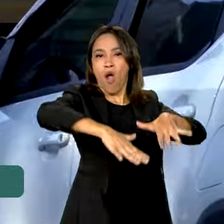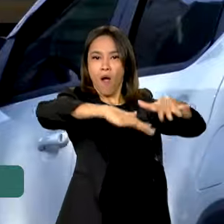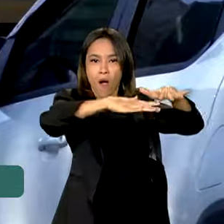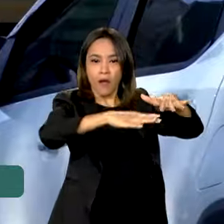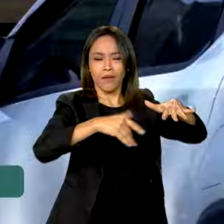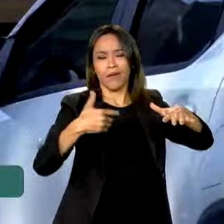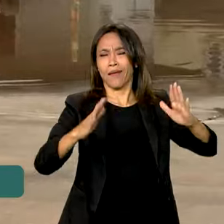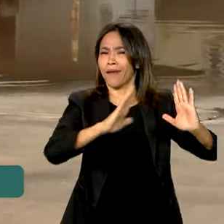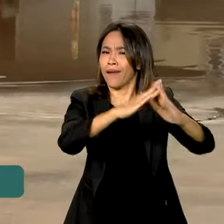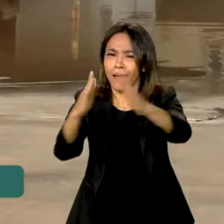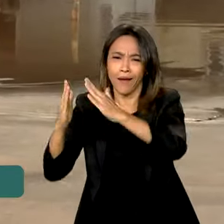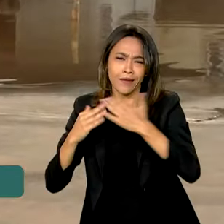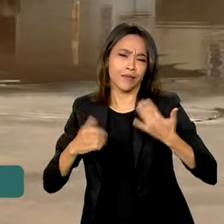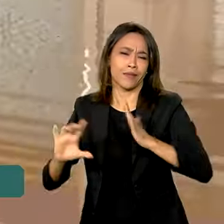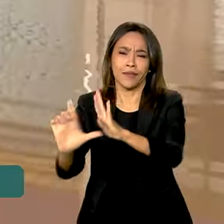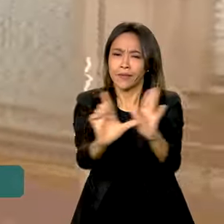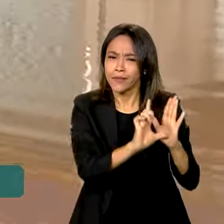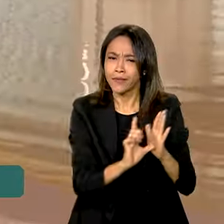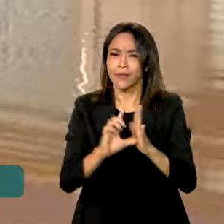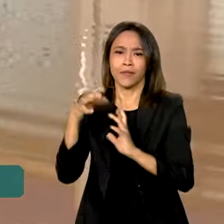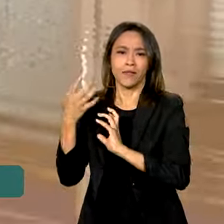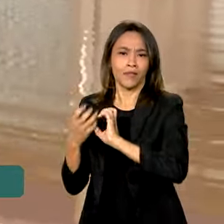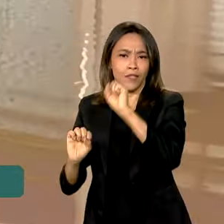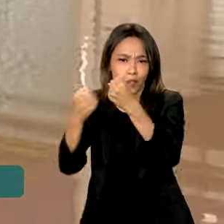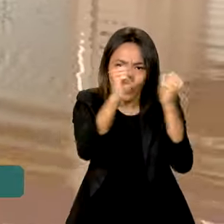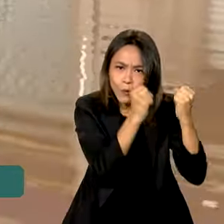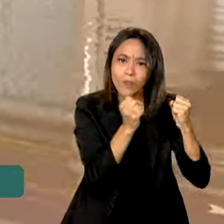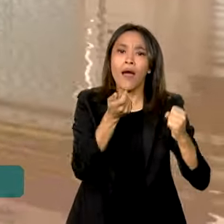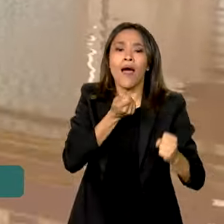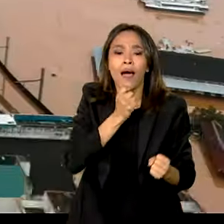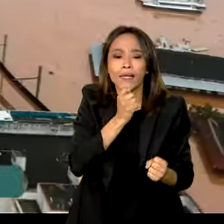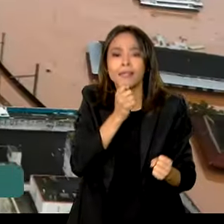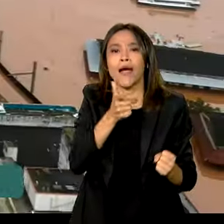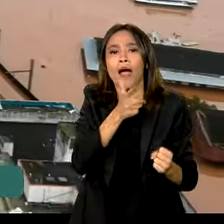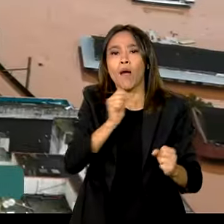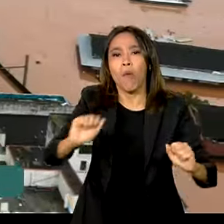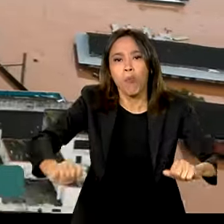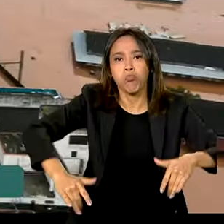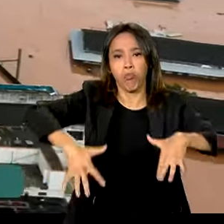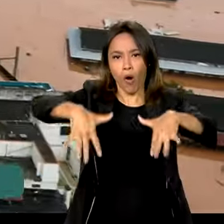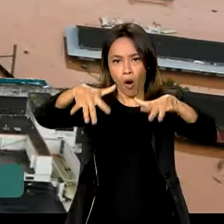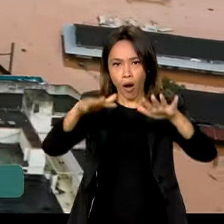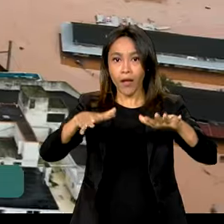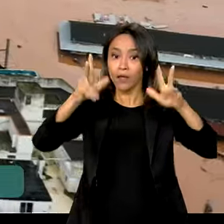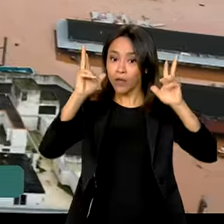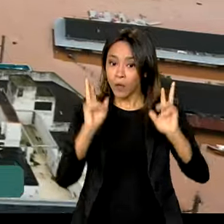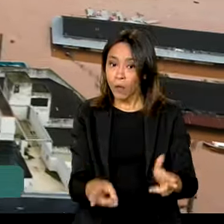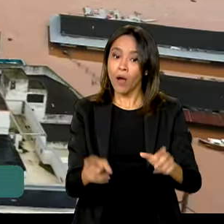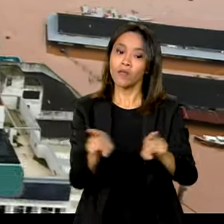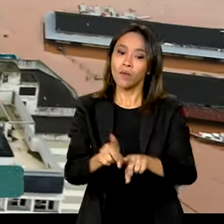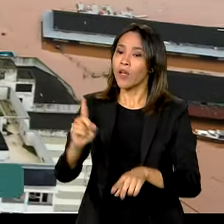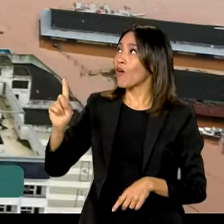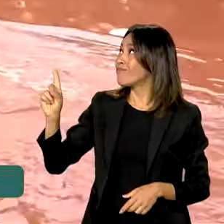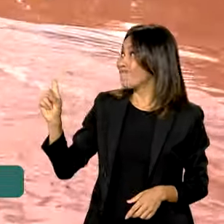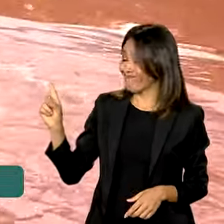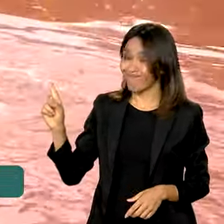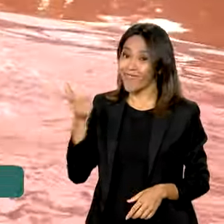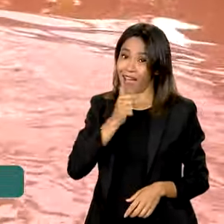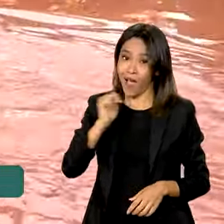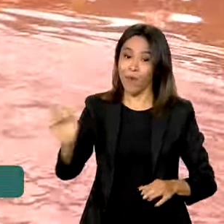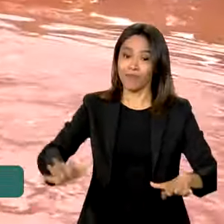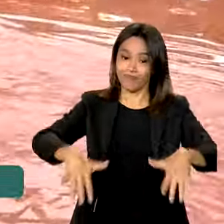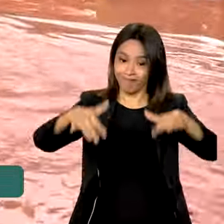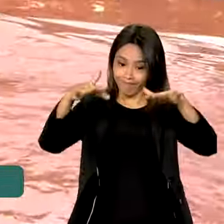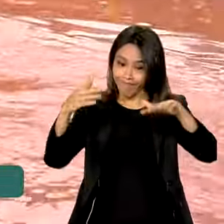casas, comércios, indústrias ainda debaixo d'água. E assim também está o estado.